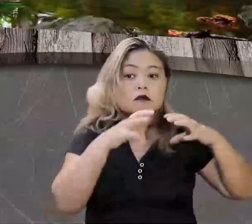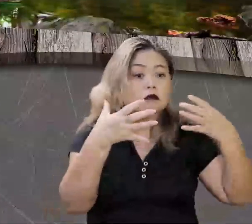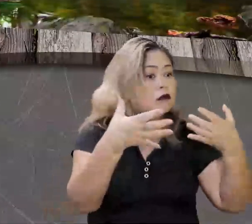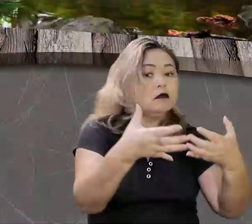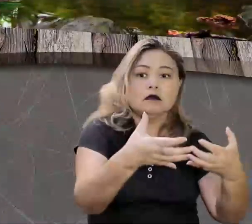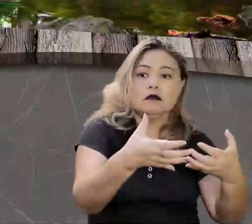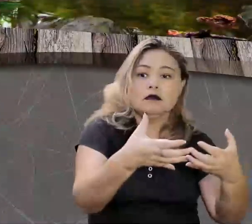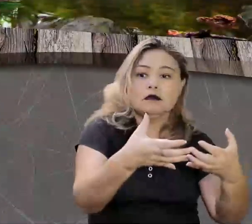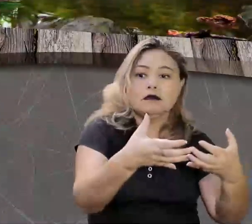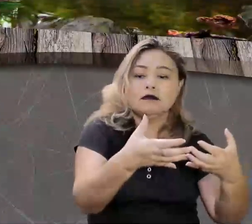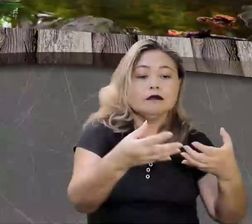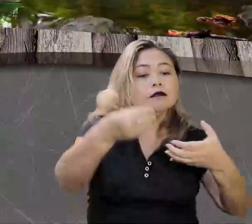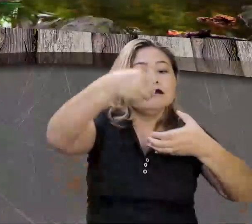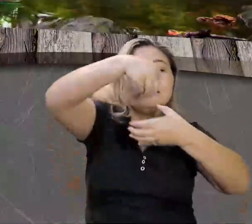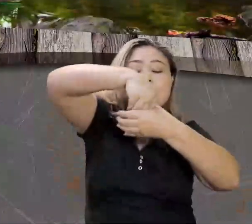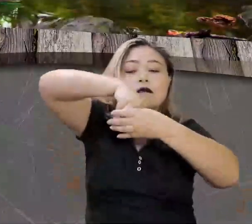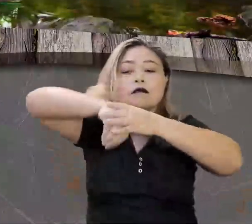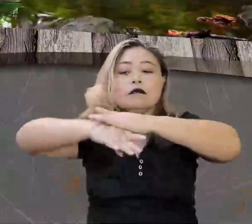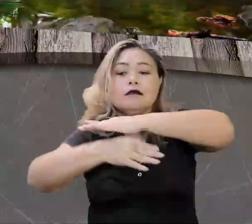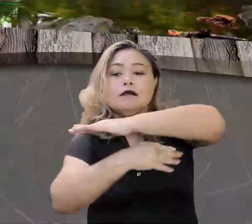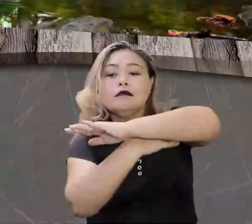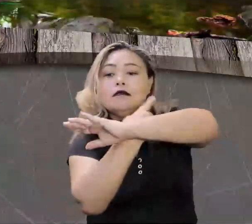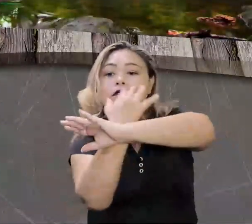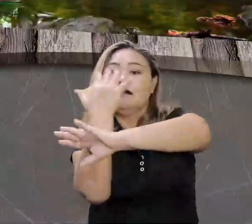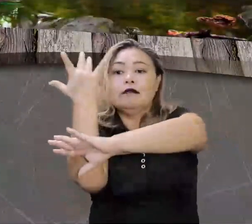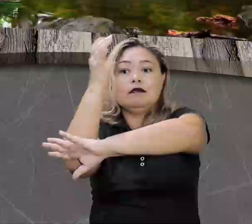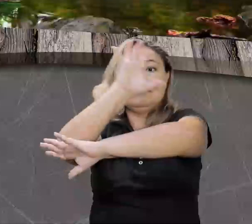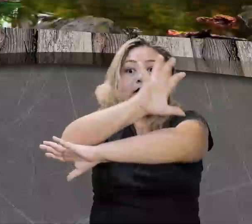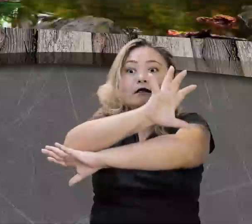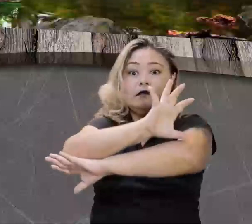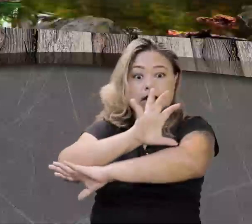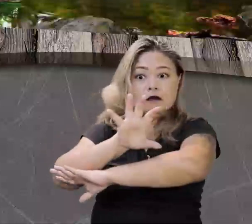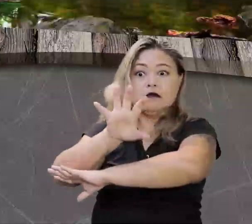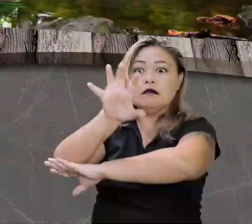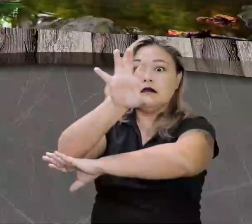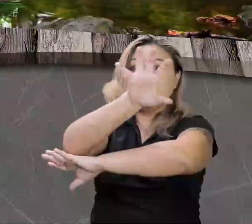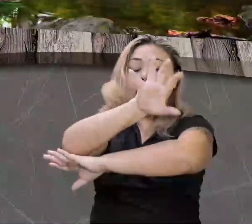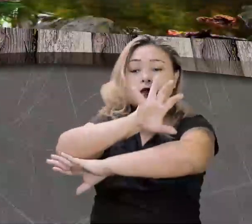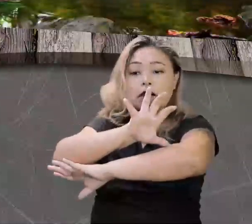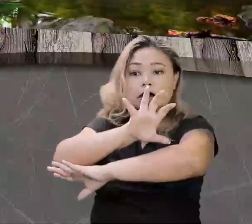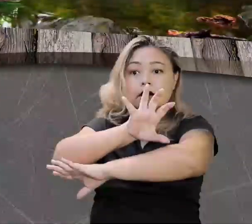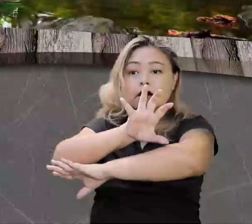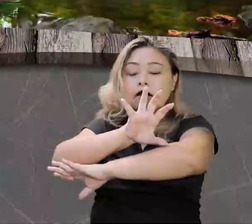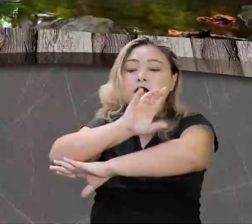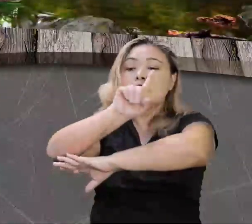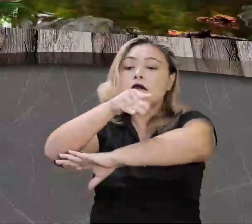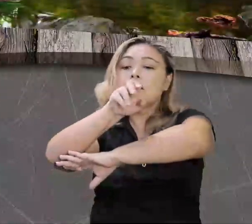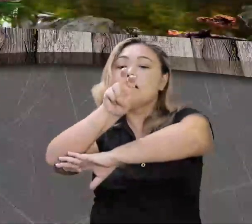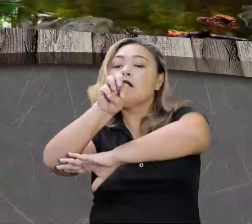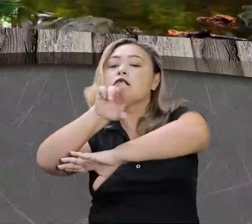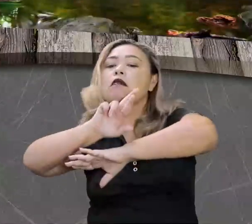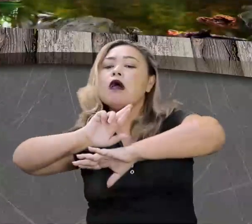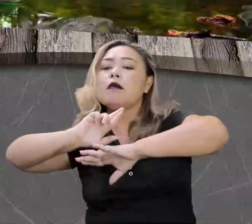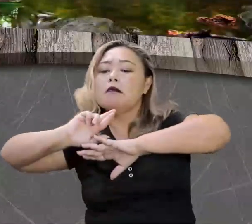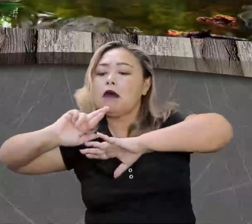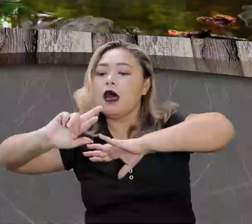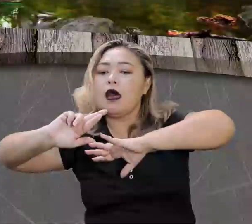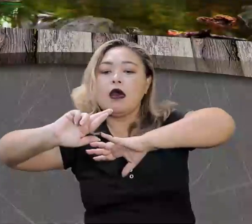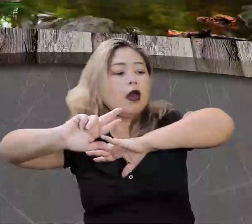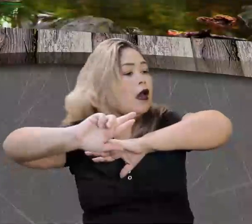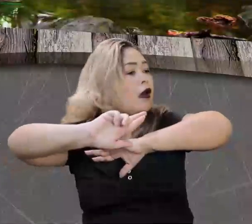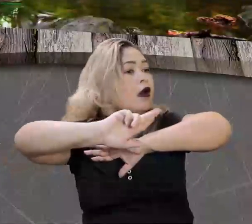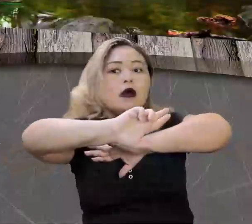comunidades que vão estar inseridas num ecossistema. Esses ecossistemas vão compor biomas diferentes,